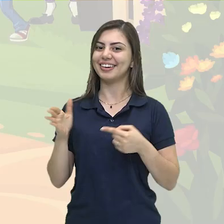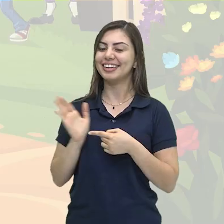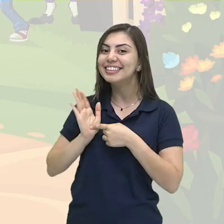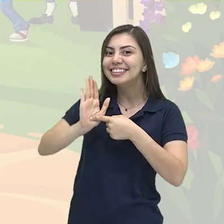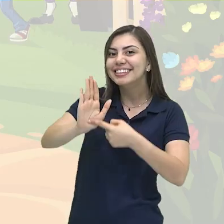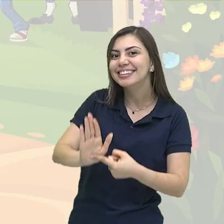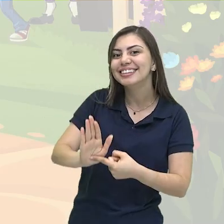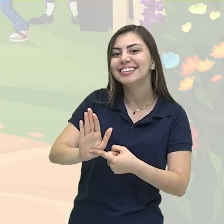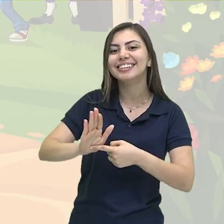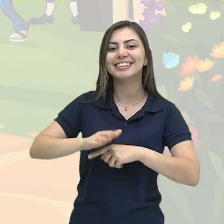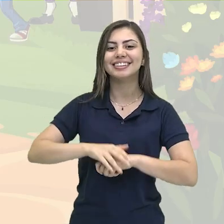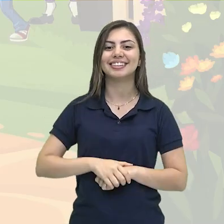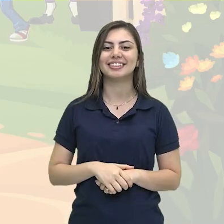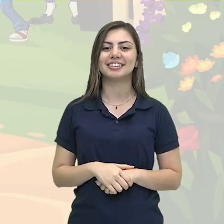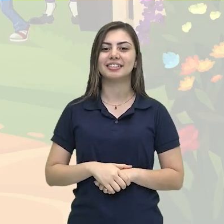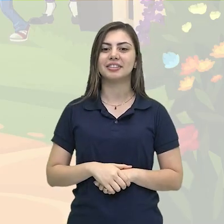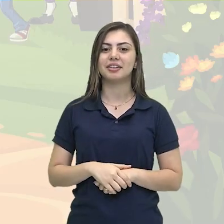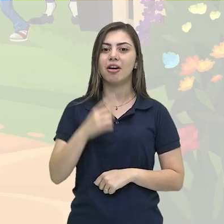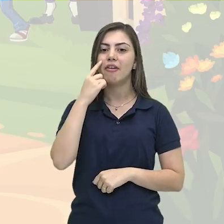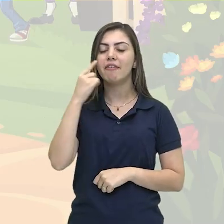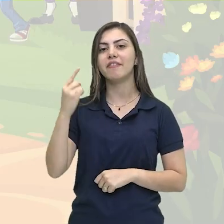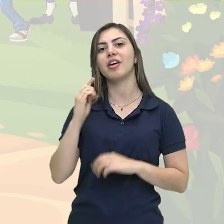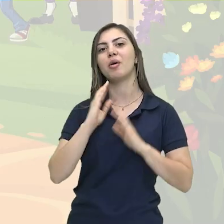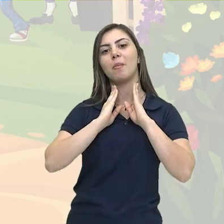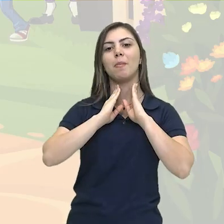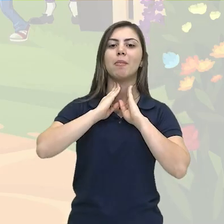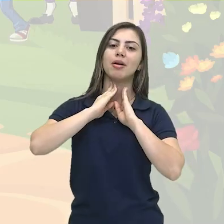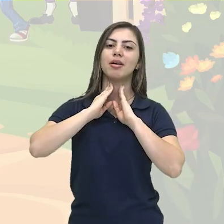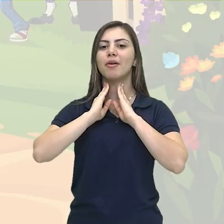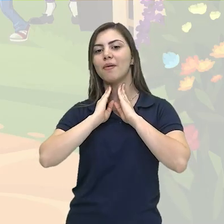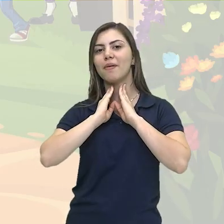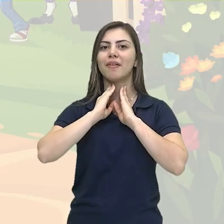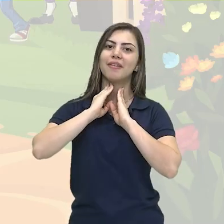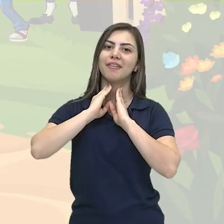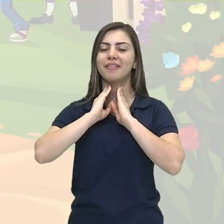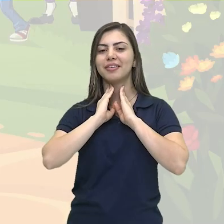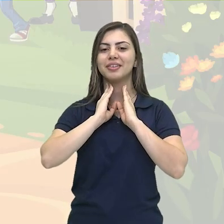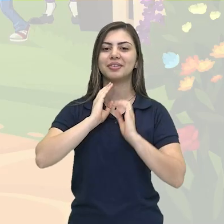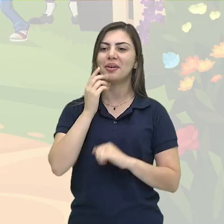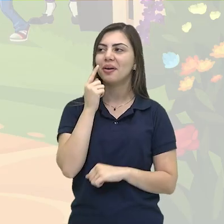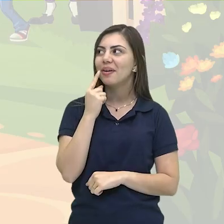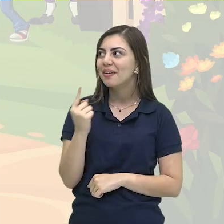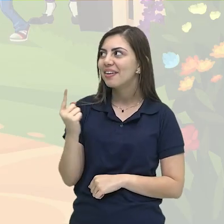você. Olha o pescocinho dela.